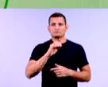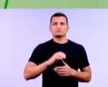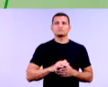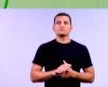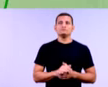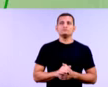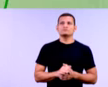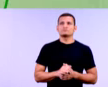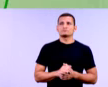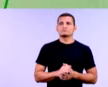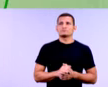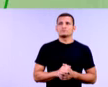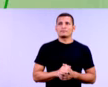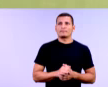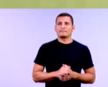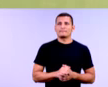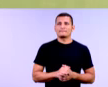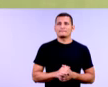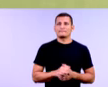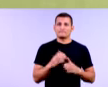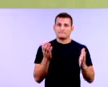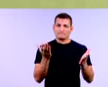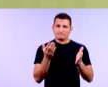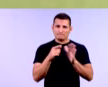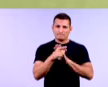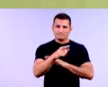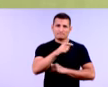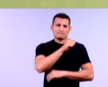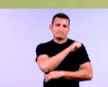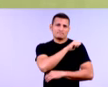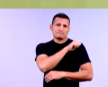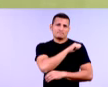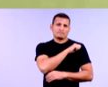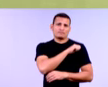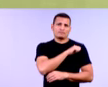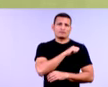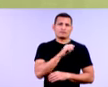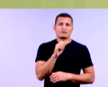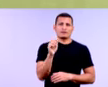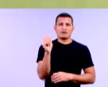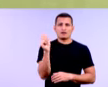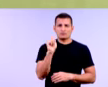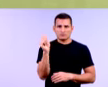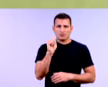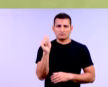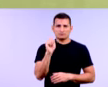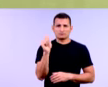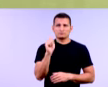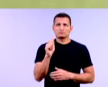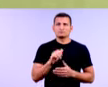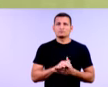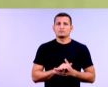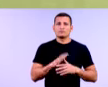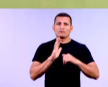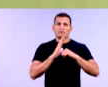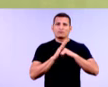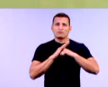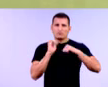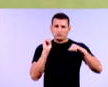quero fazer a pergunta dos alunos de Ariquemes sobre convocação. Se uma comunidade, se uma